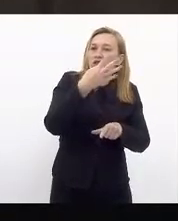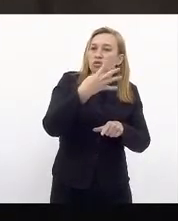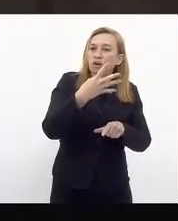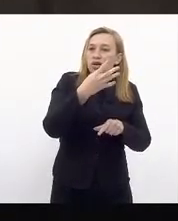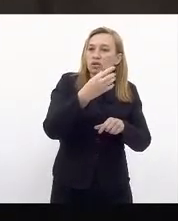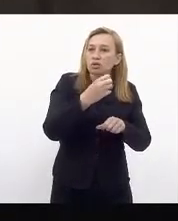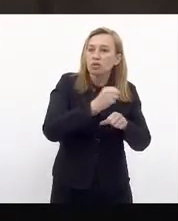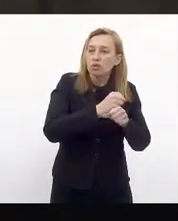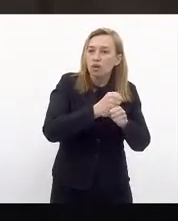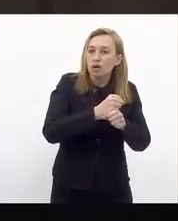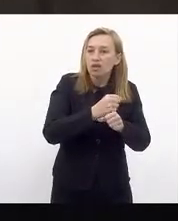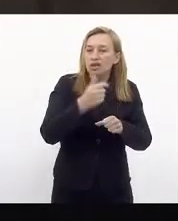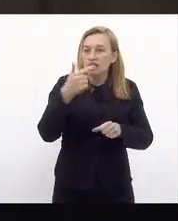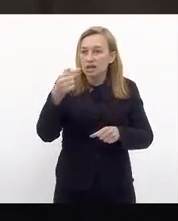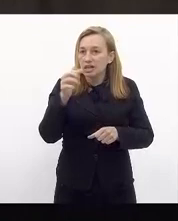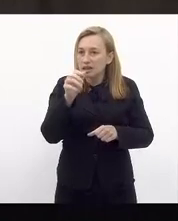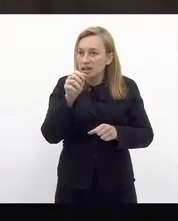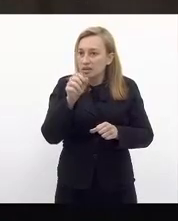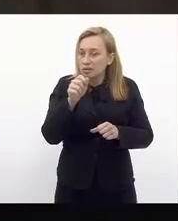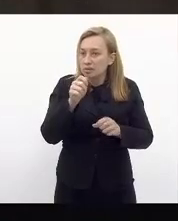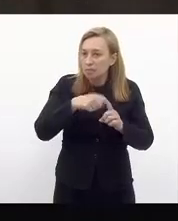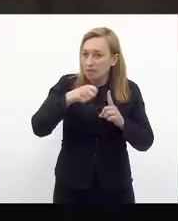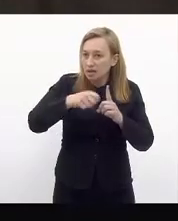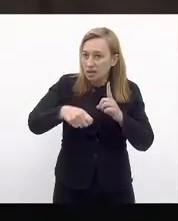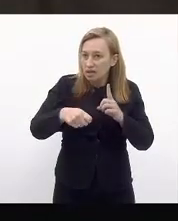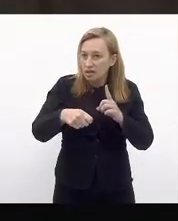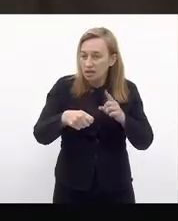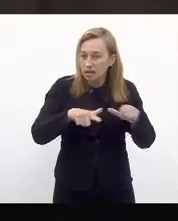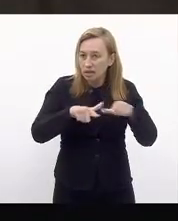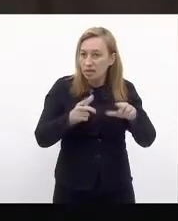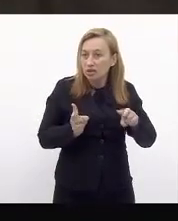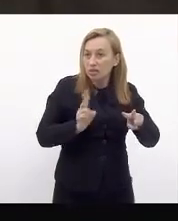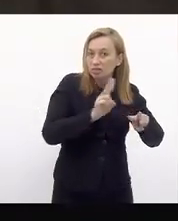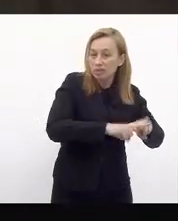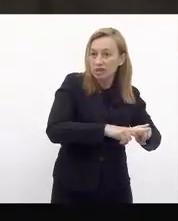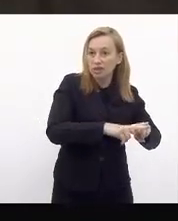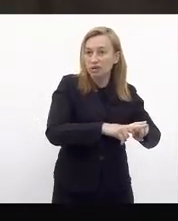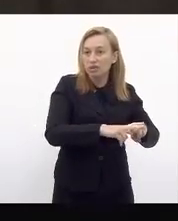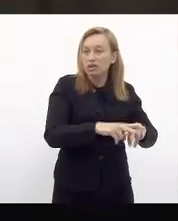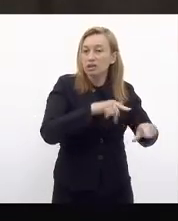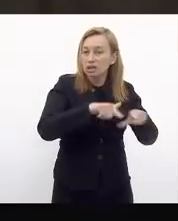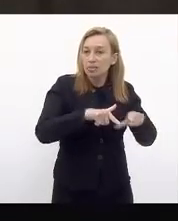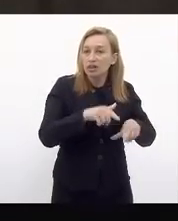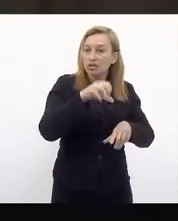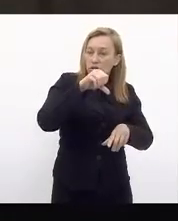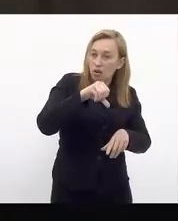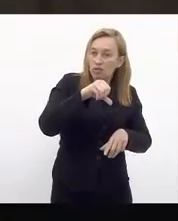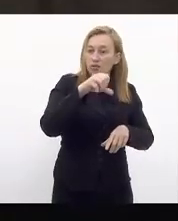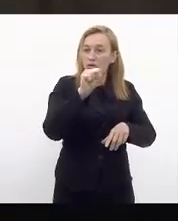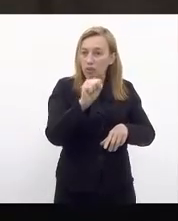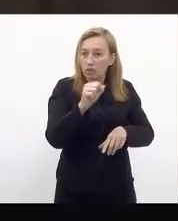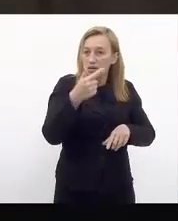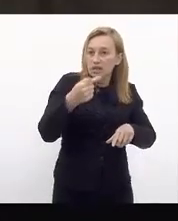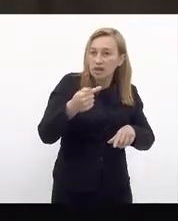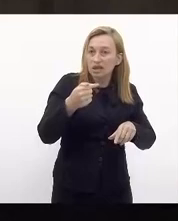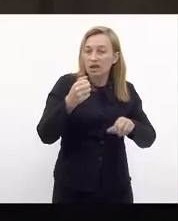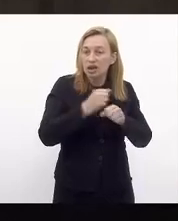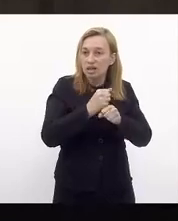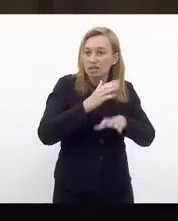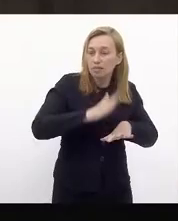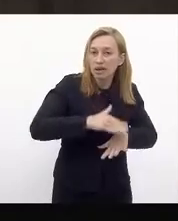anos e sete meses de efetivo exercício no cárcere elas trabalharam 98 e sete anos a mais